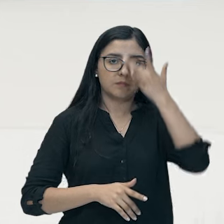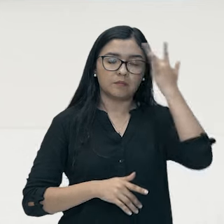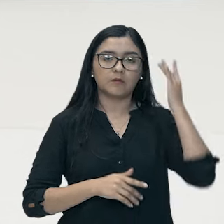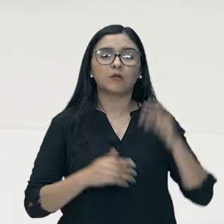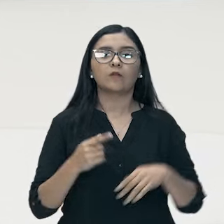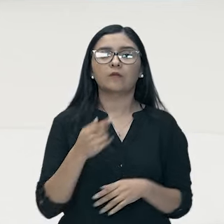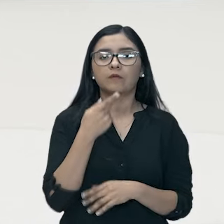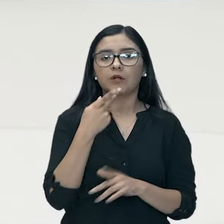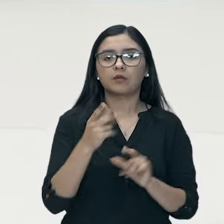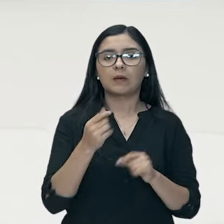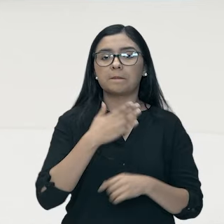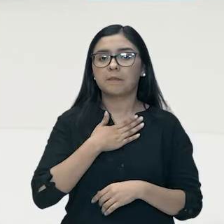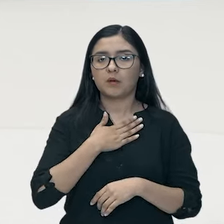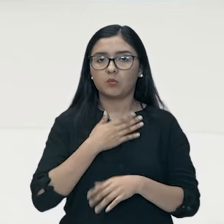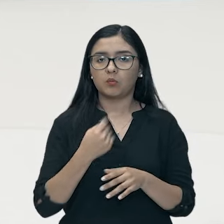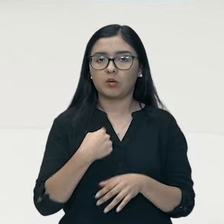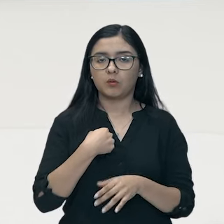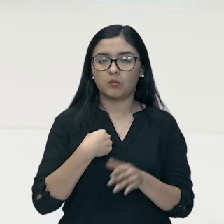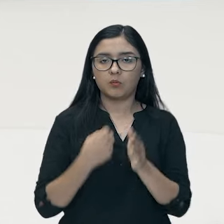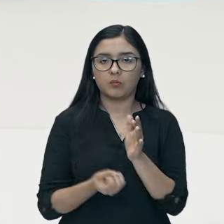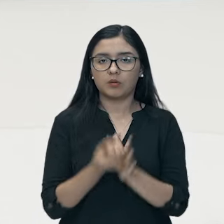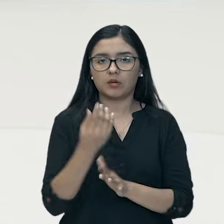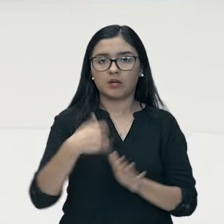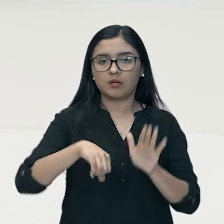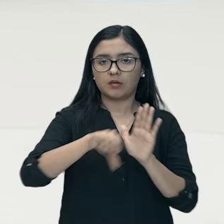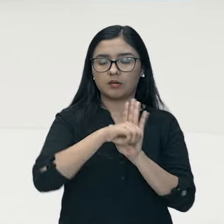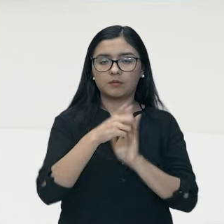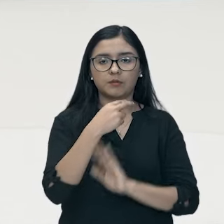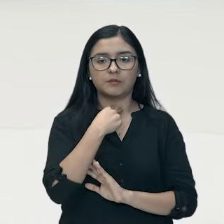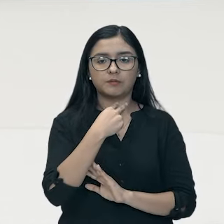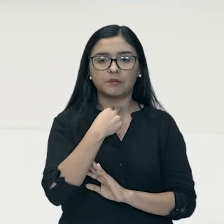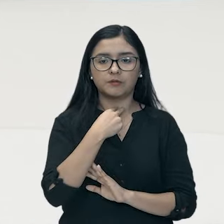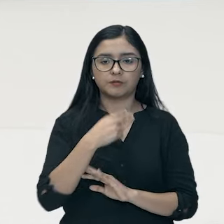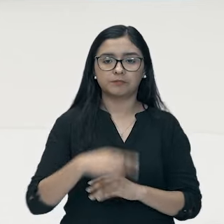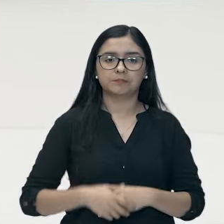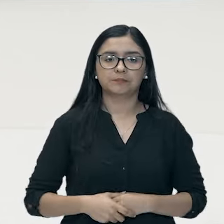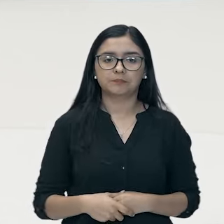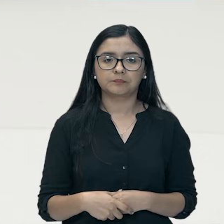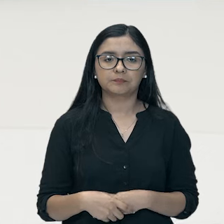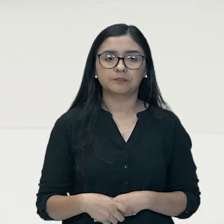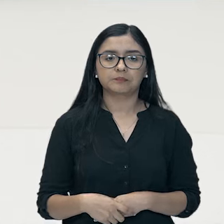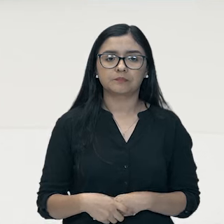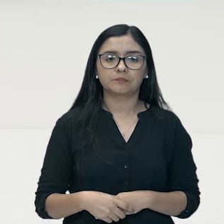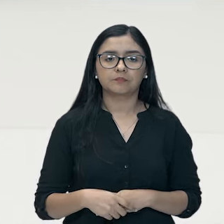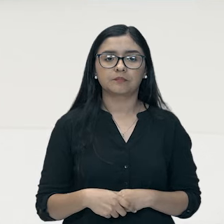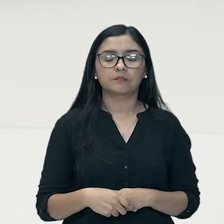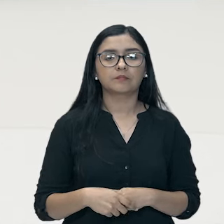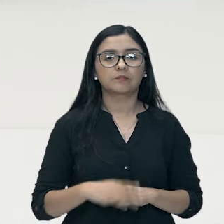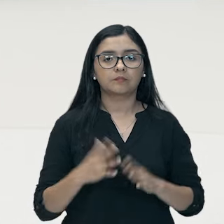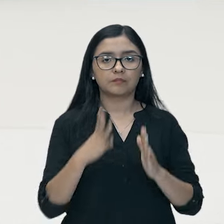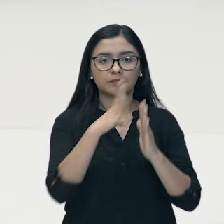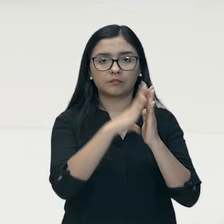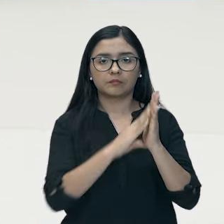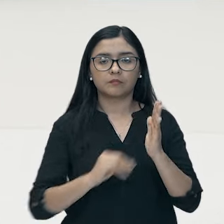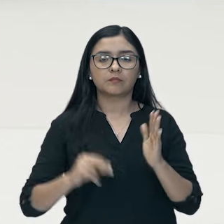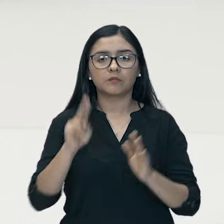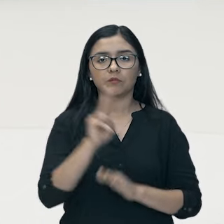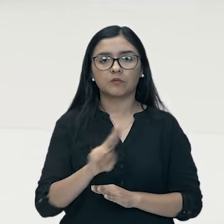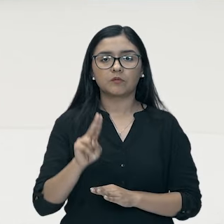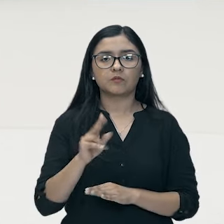pode isso é um crime Tá bom então você não pode fazer isso em palavras simples Tá bom então processo de plago é quando eu pego um